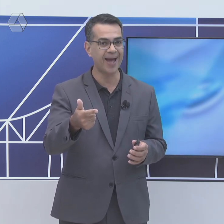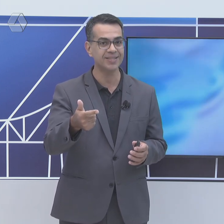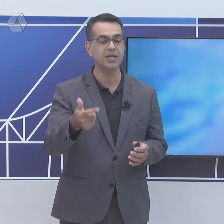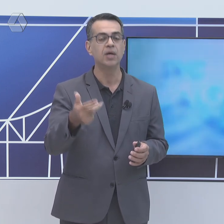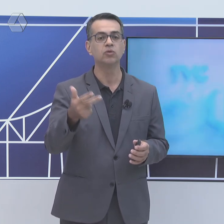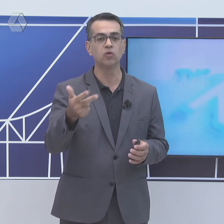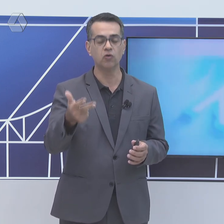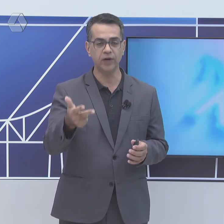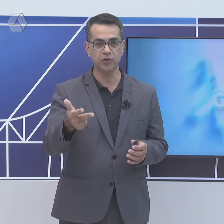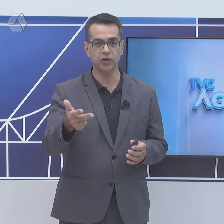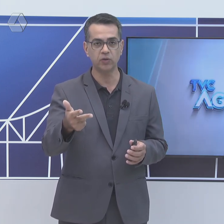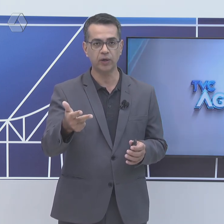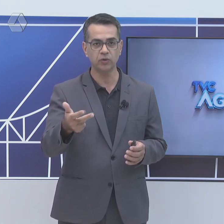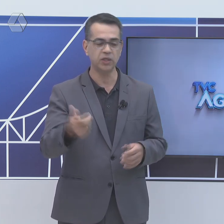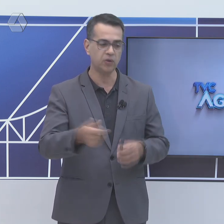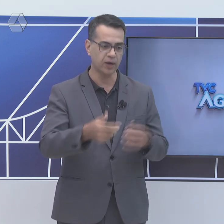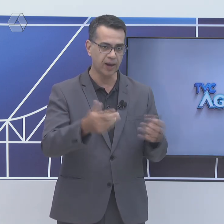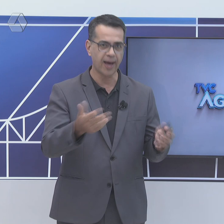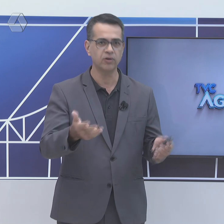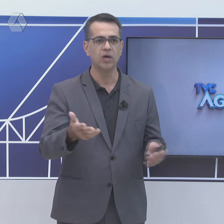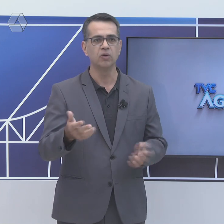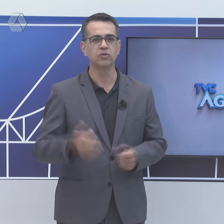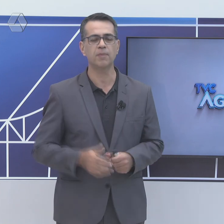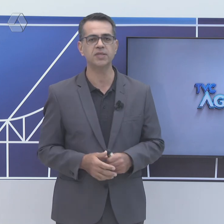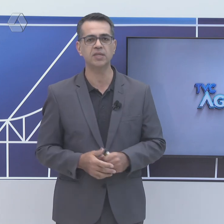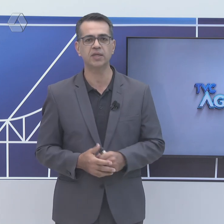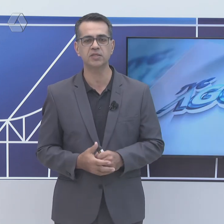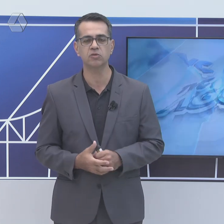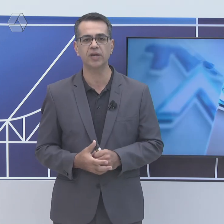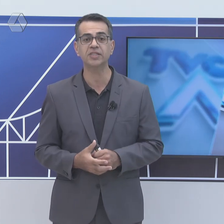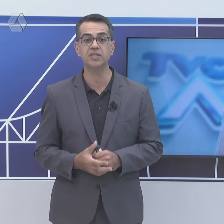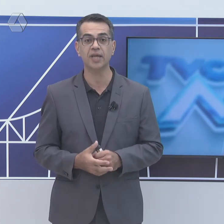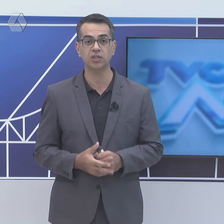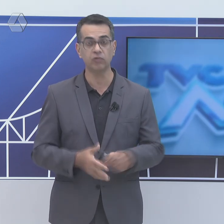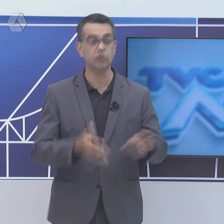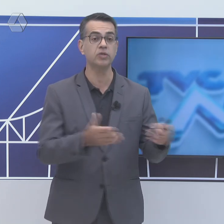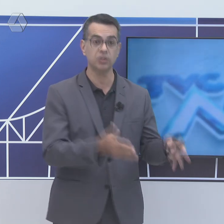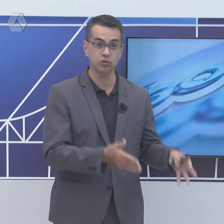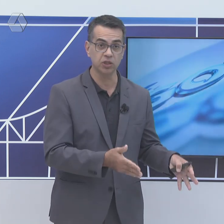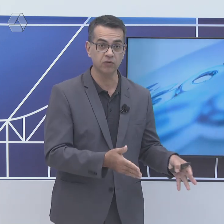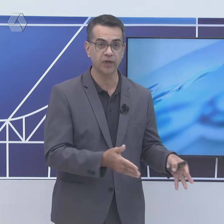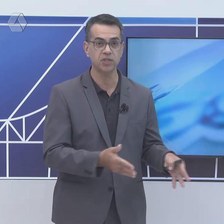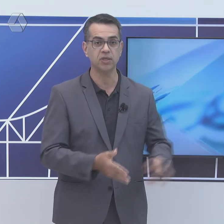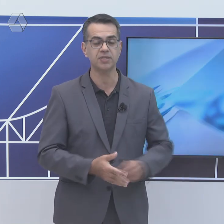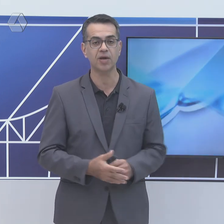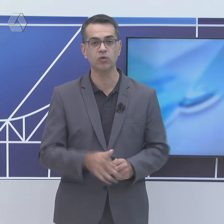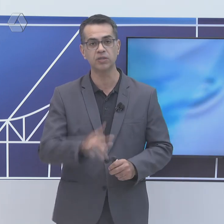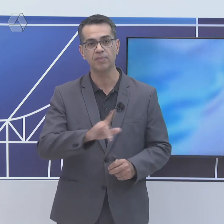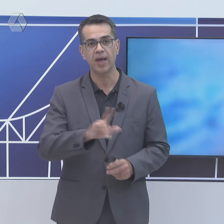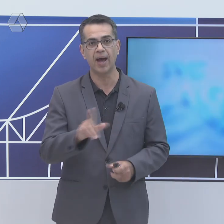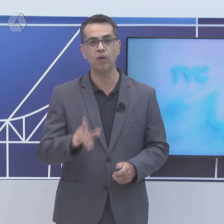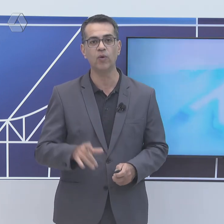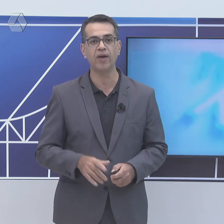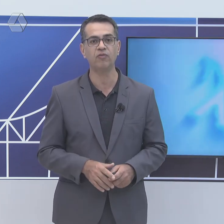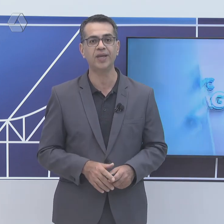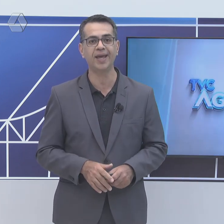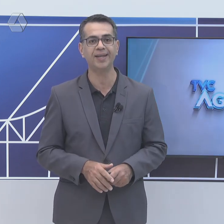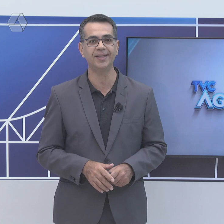Paul Prats, do governador Eduardo Rio, é claro, os representantes do Legislativo e do Executivo aqui de Três Lagoas,